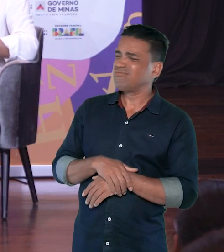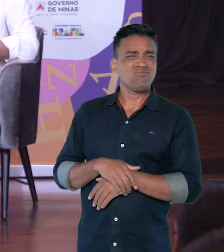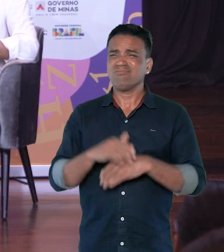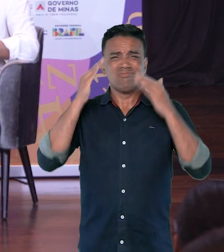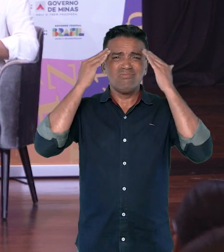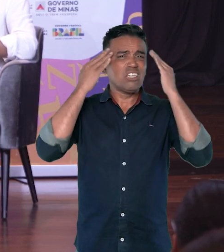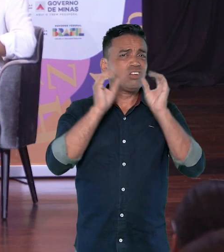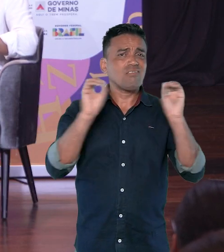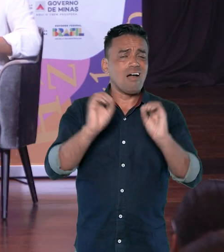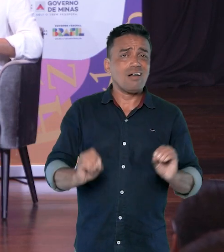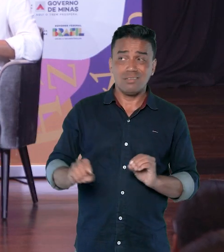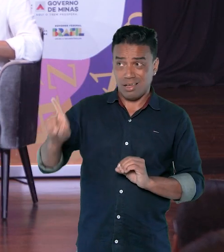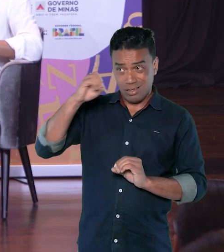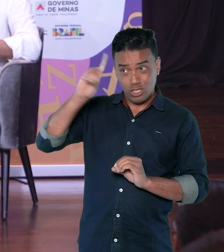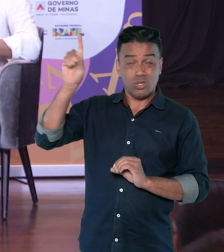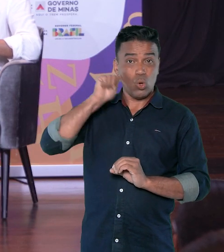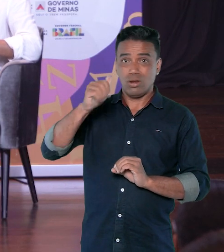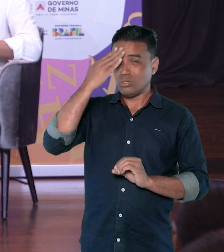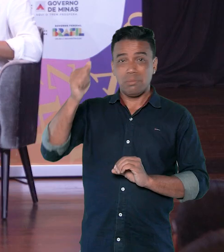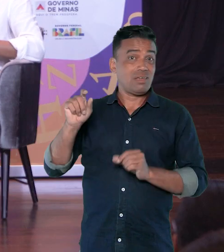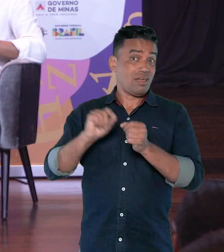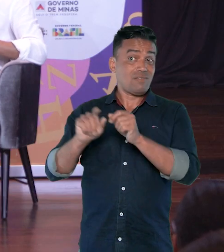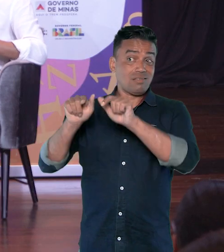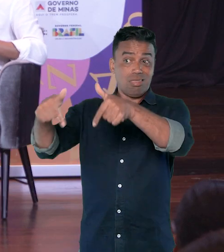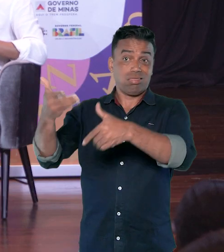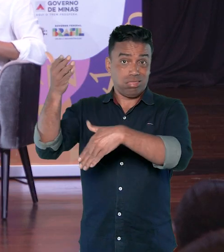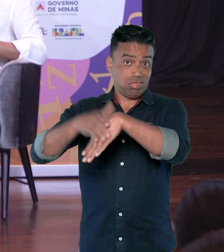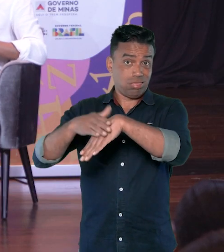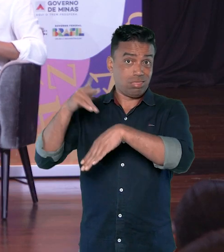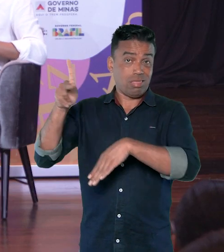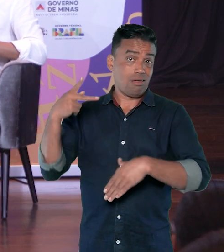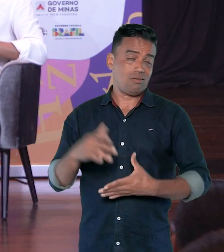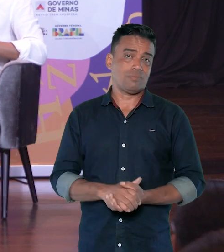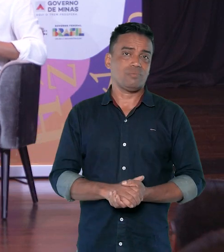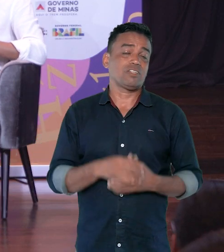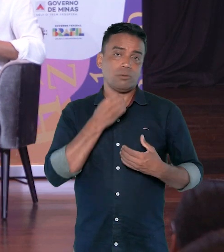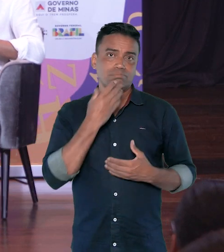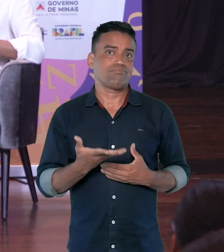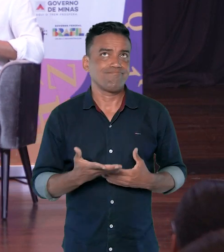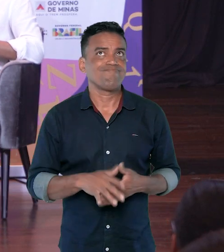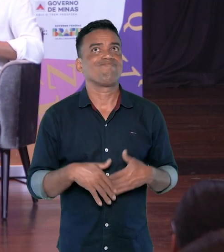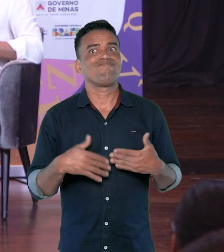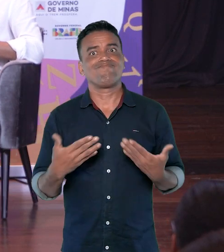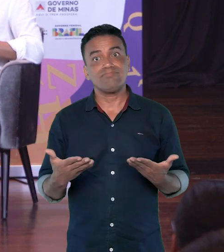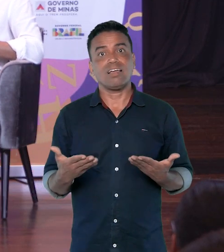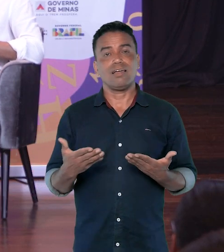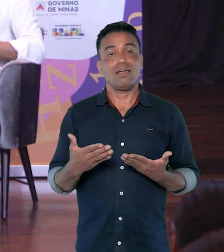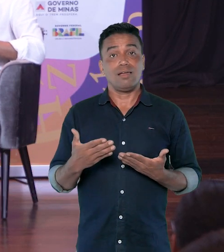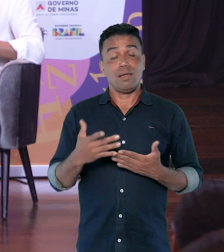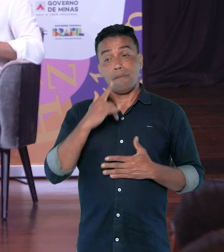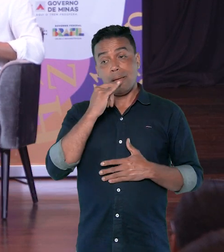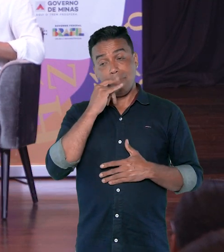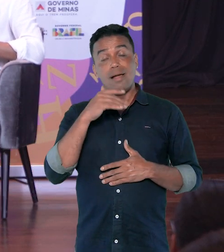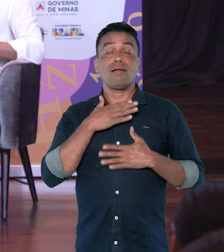a diretora também não sabia que ele ia fazer aquele negócio e tal. Bom, aí ele se acalmou,